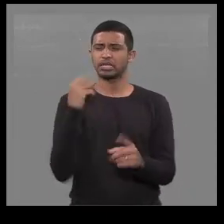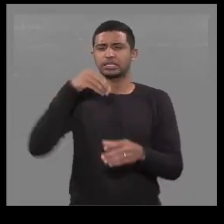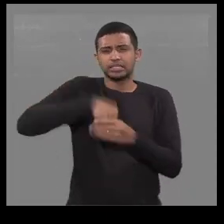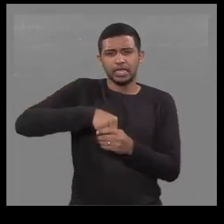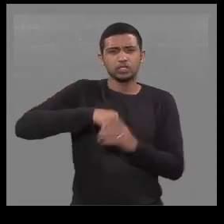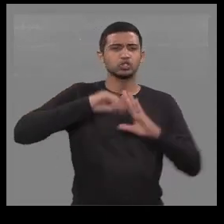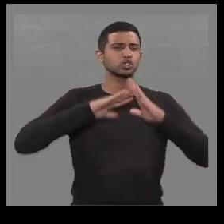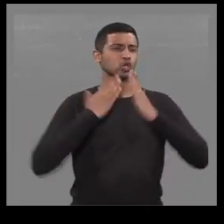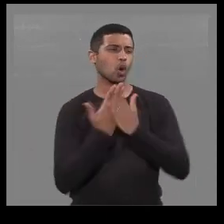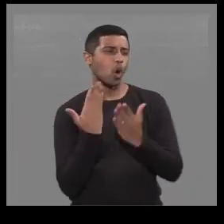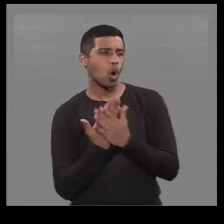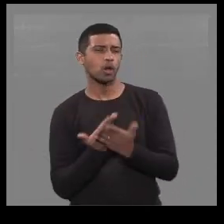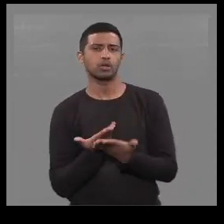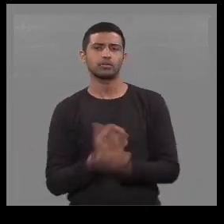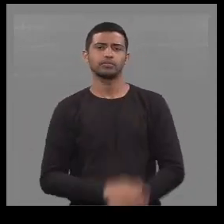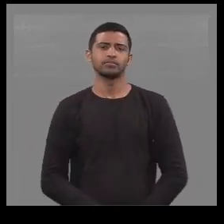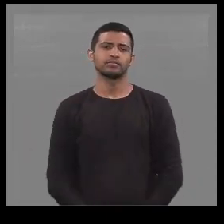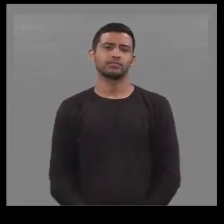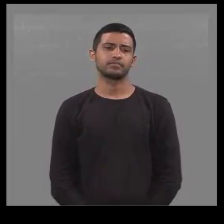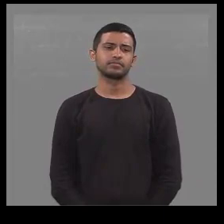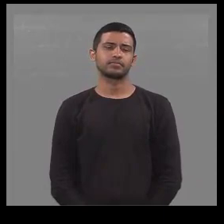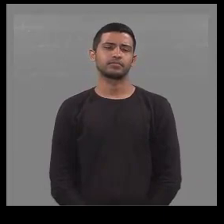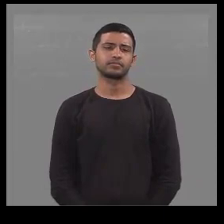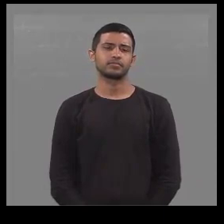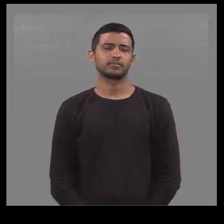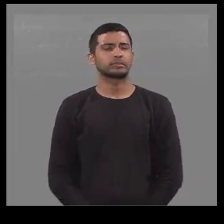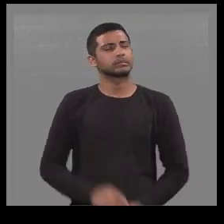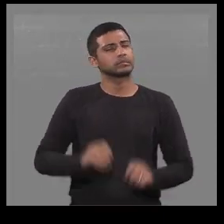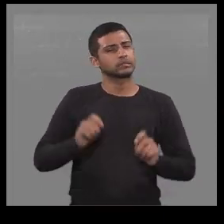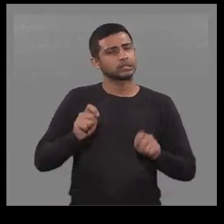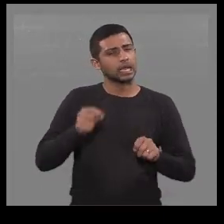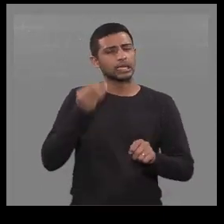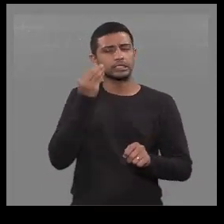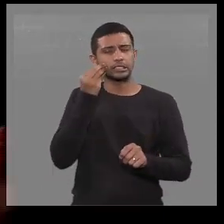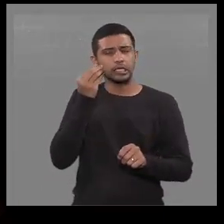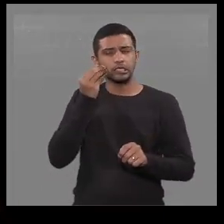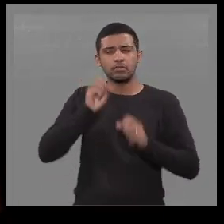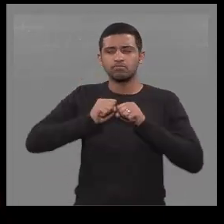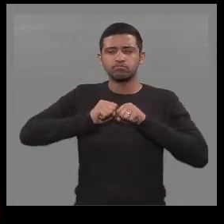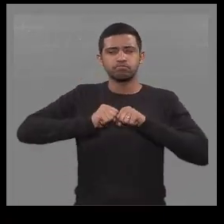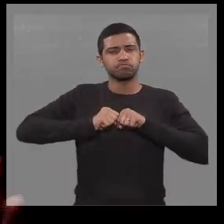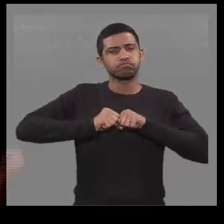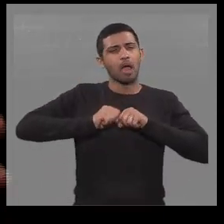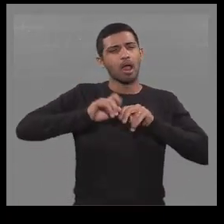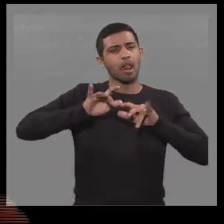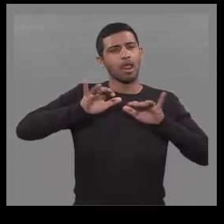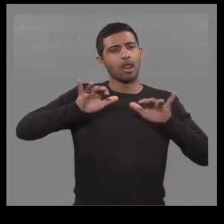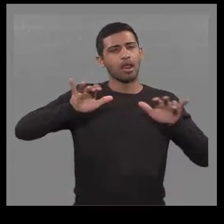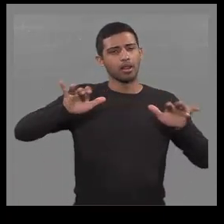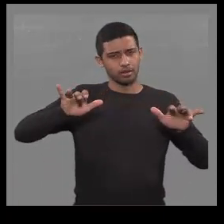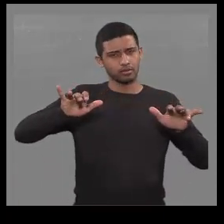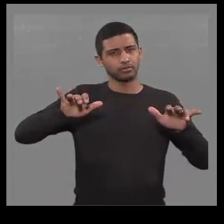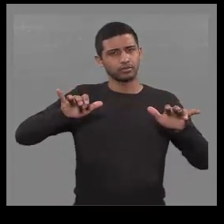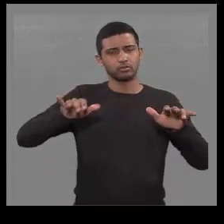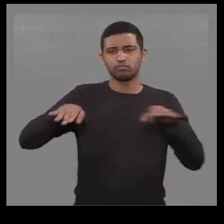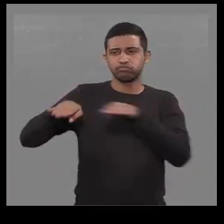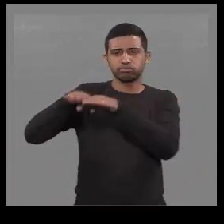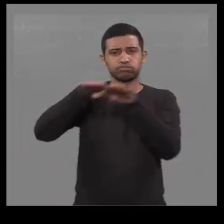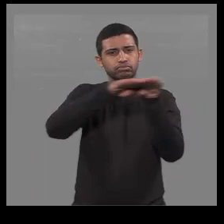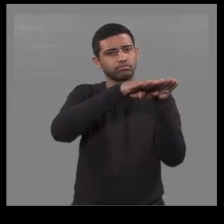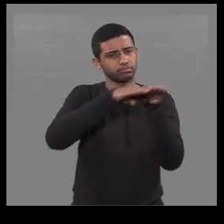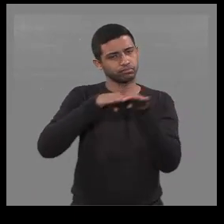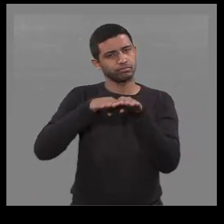dentro das instituições educacionais. E aí a gente poder ecoar de uma maneira mais